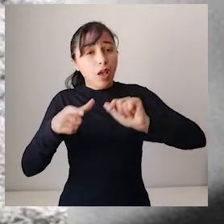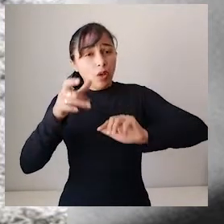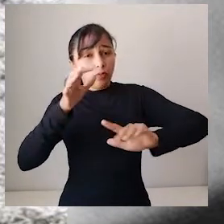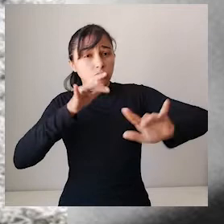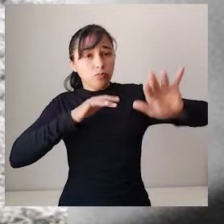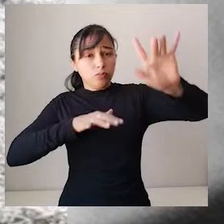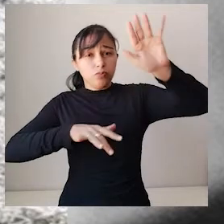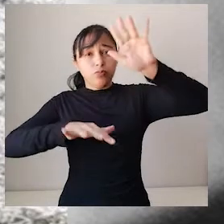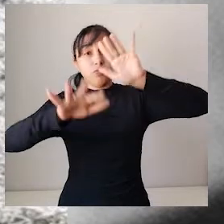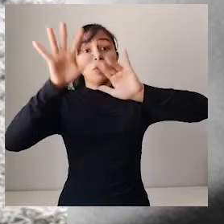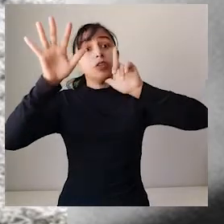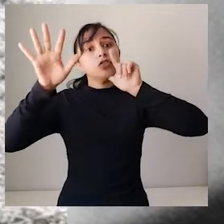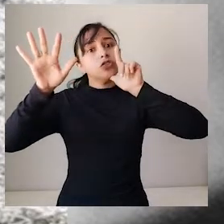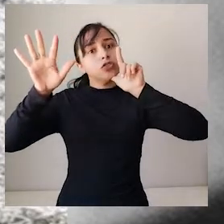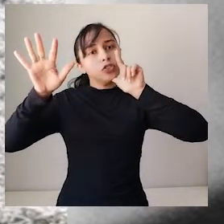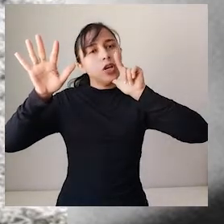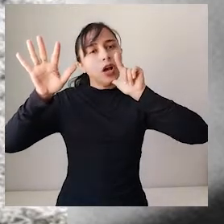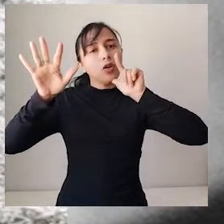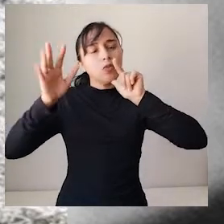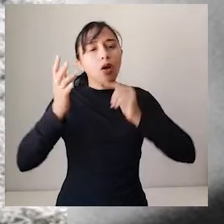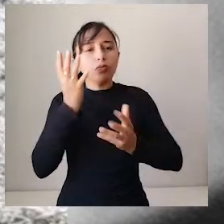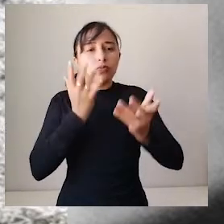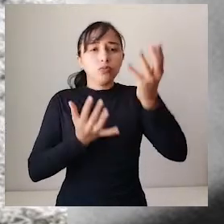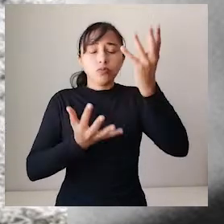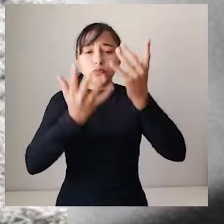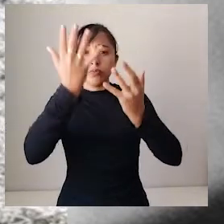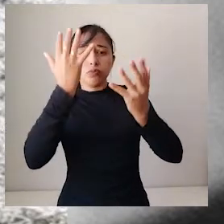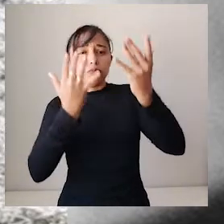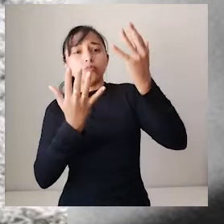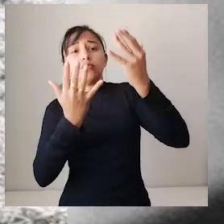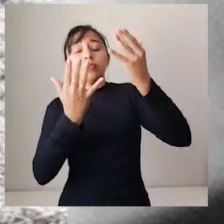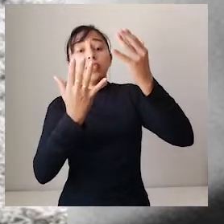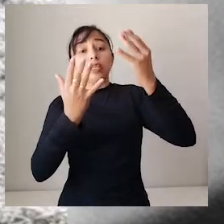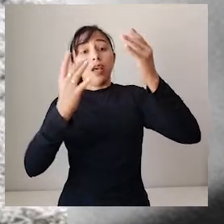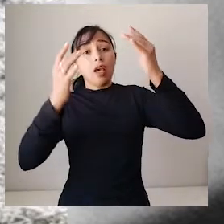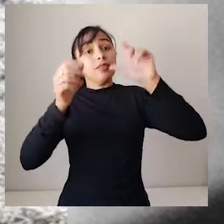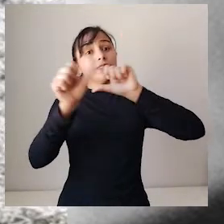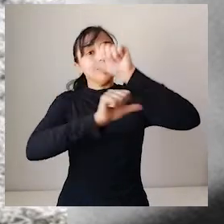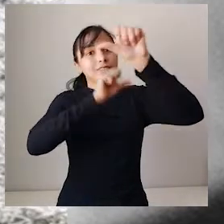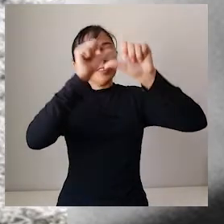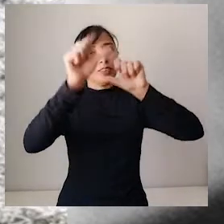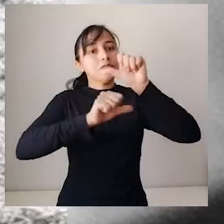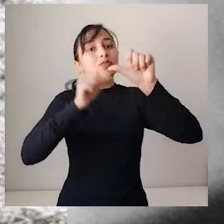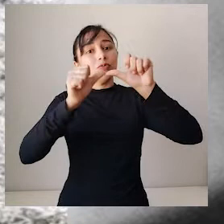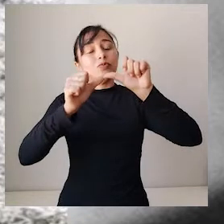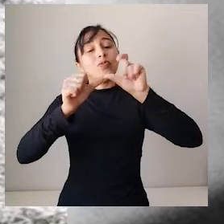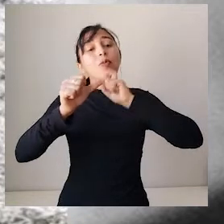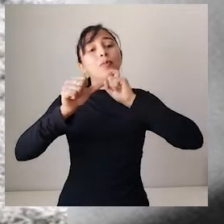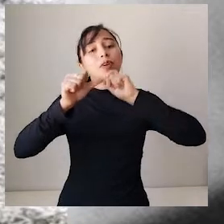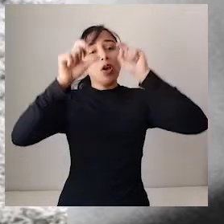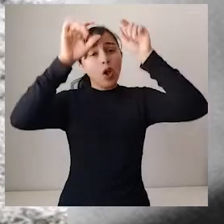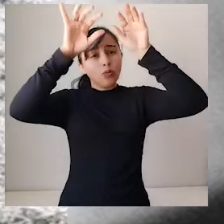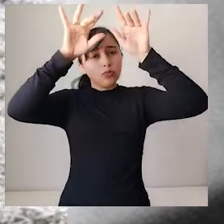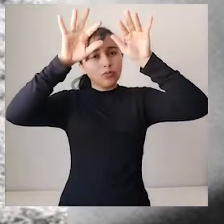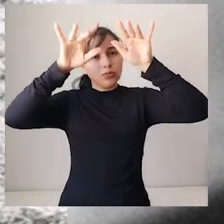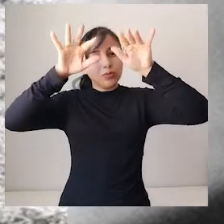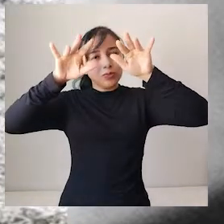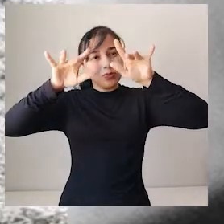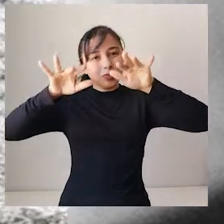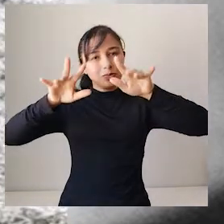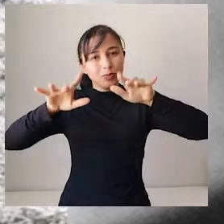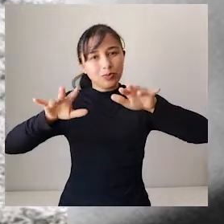água, água no estado gasoso, se transforma diretamente em sólido, em